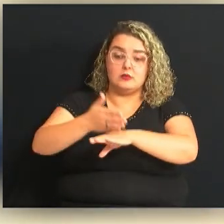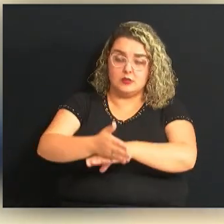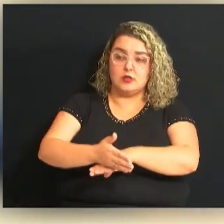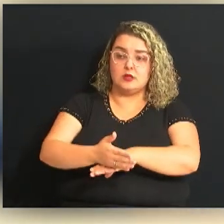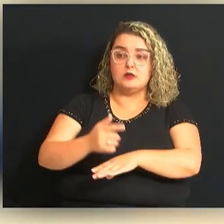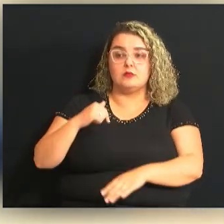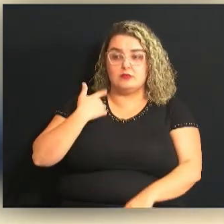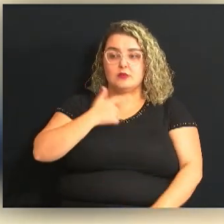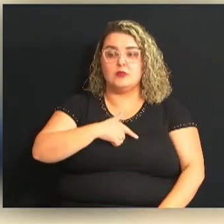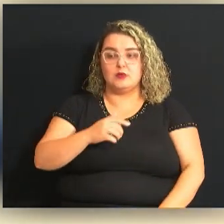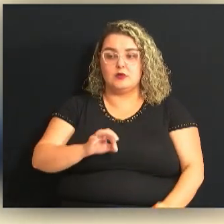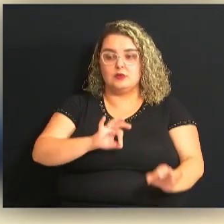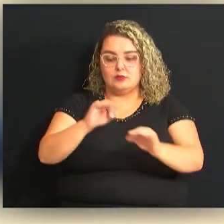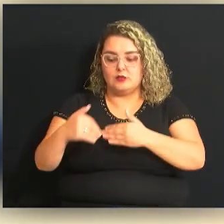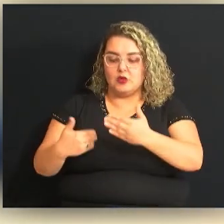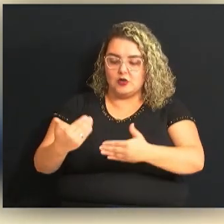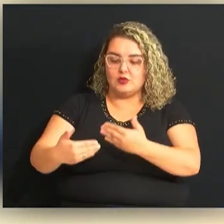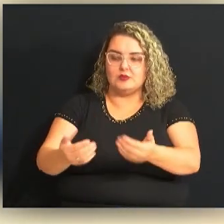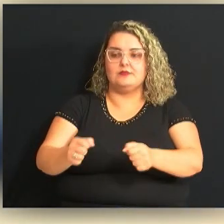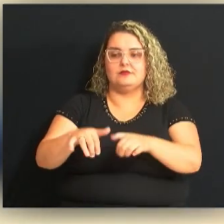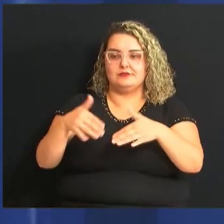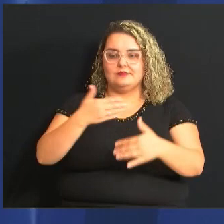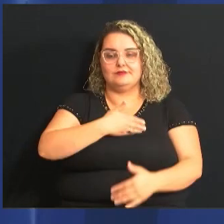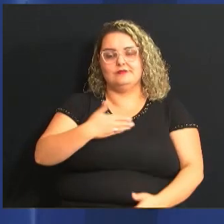está conduzindo a audiência pública.